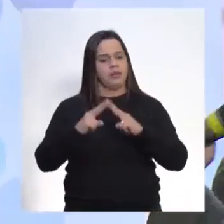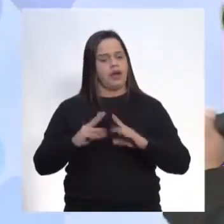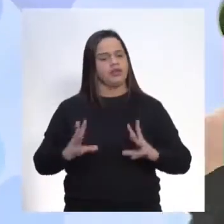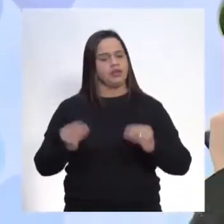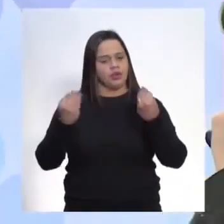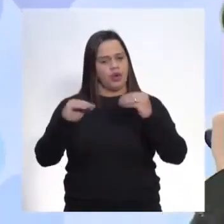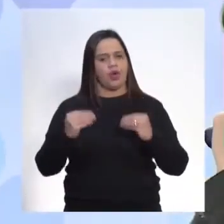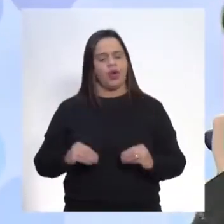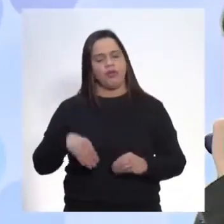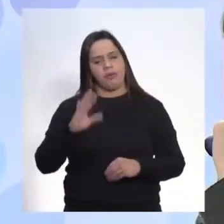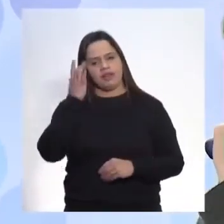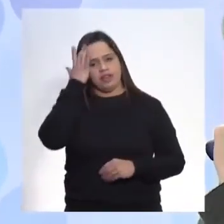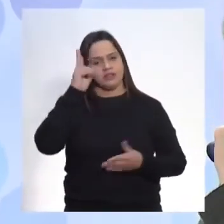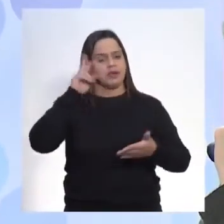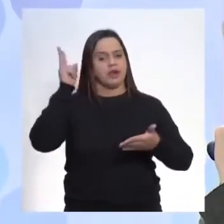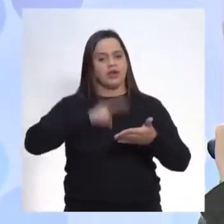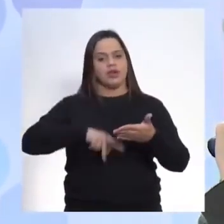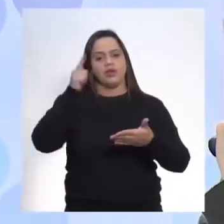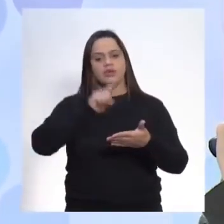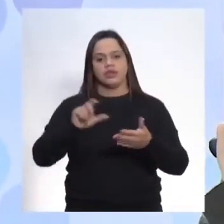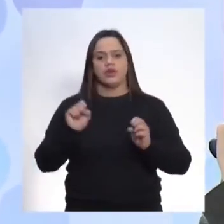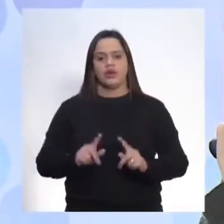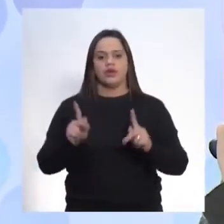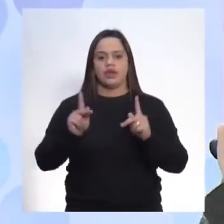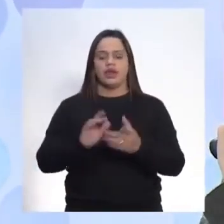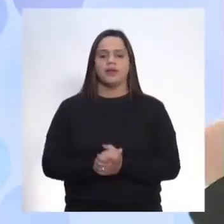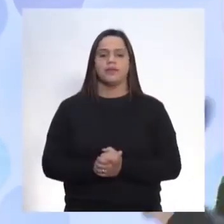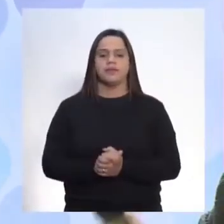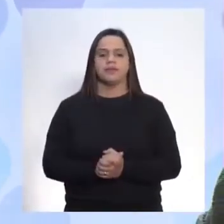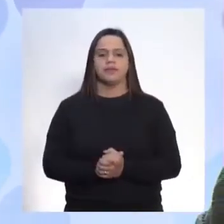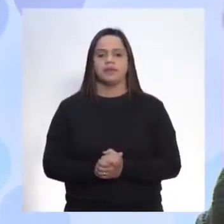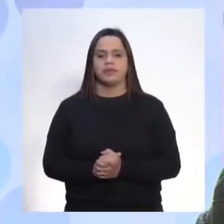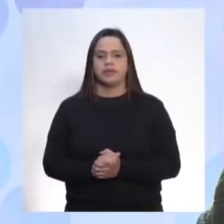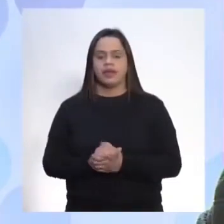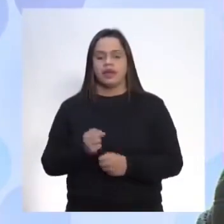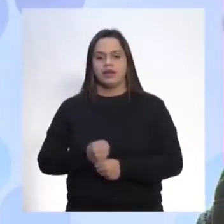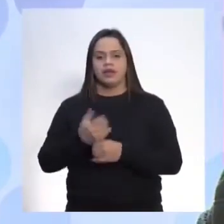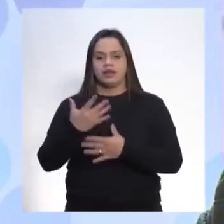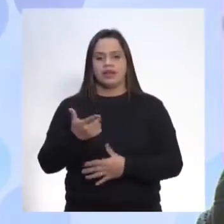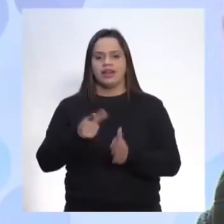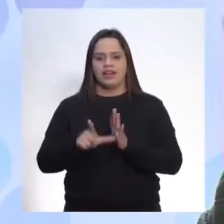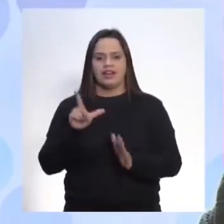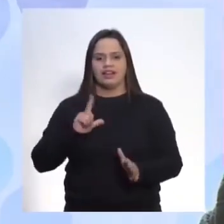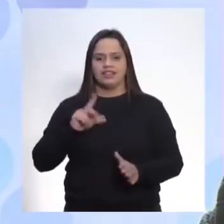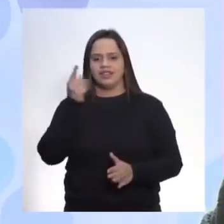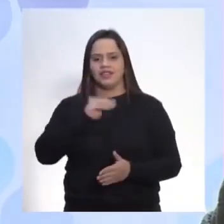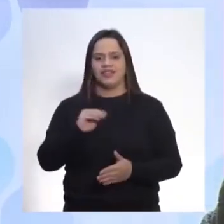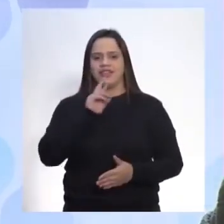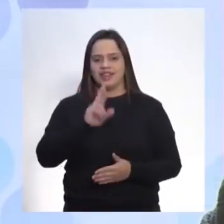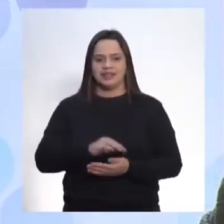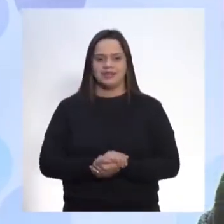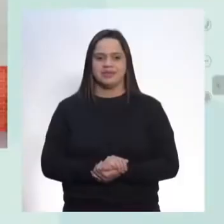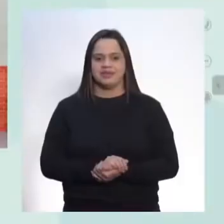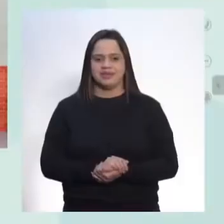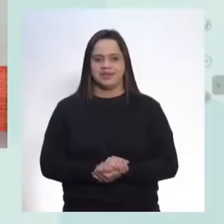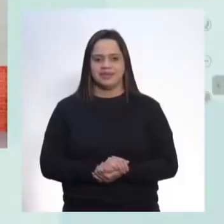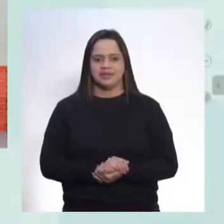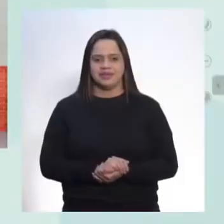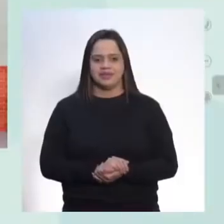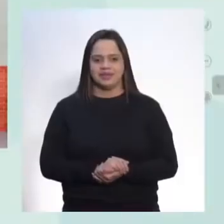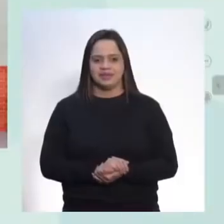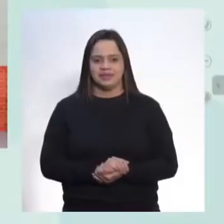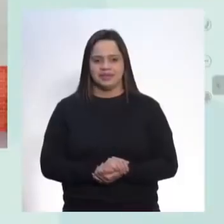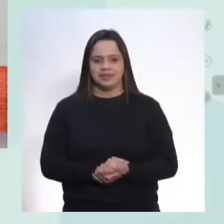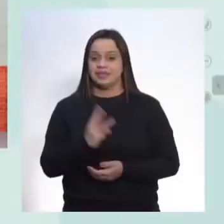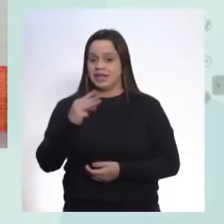ordenados e aí fica legal. Beleza? Vamos lá para o chat antes que eu coloque as respostas para vocês. Alô, a gente já